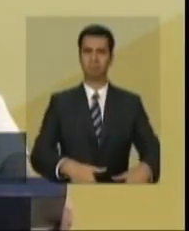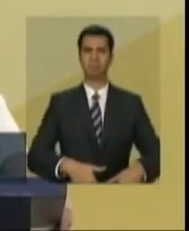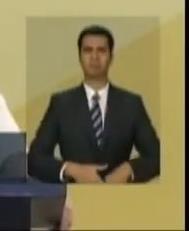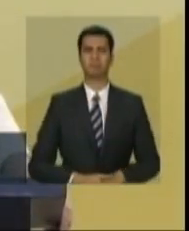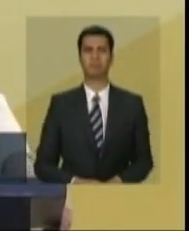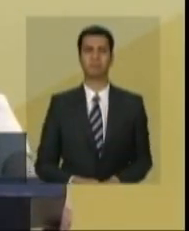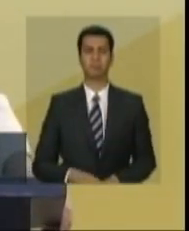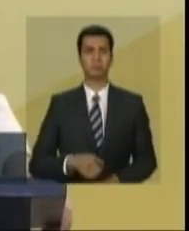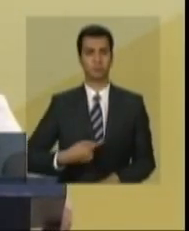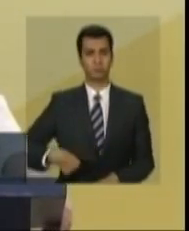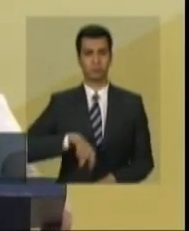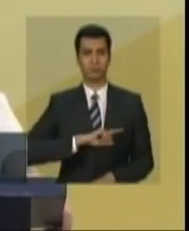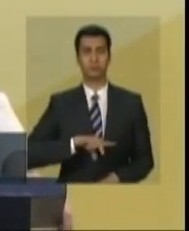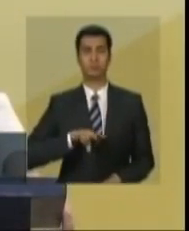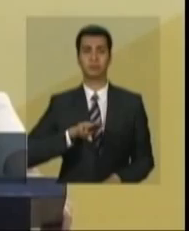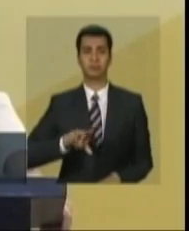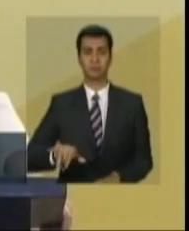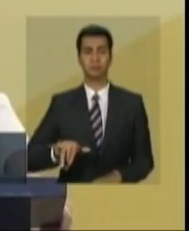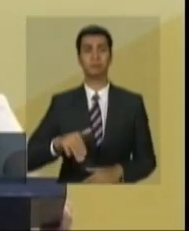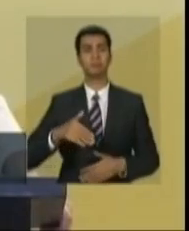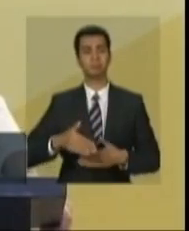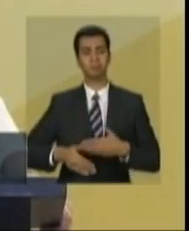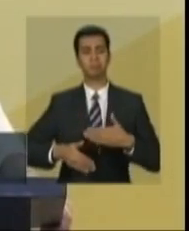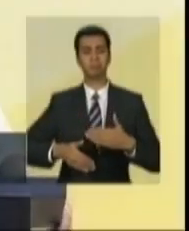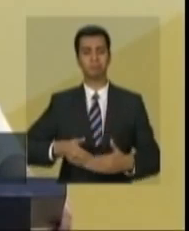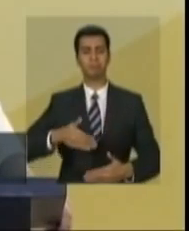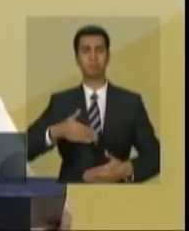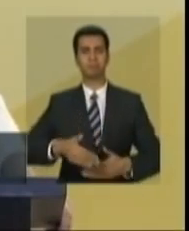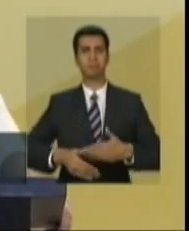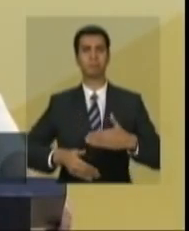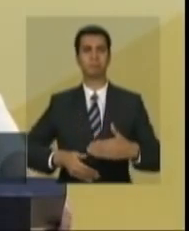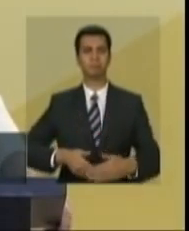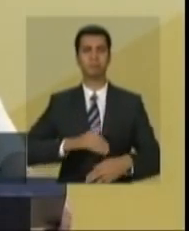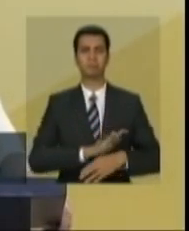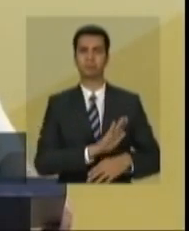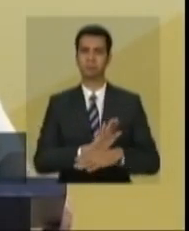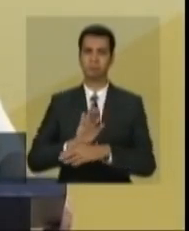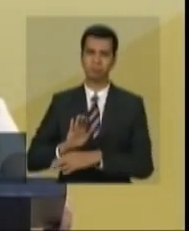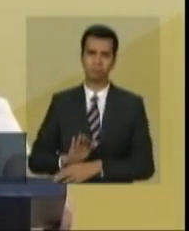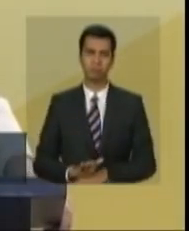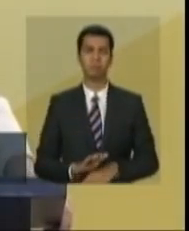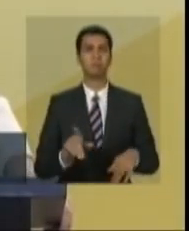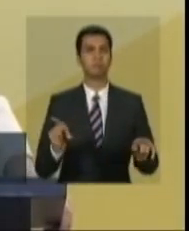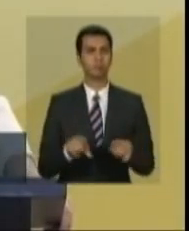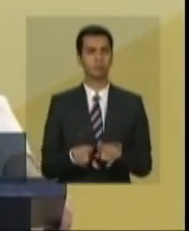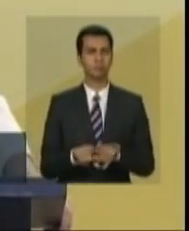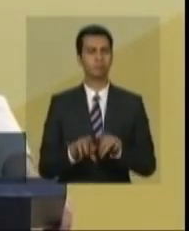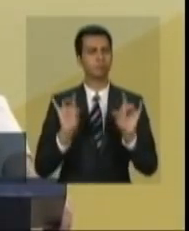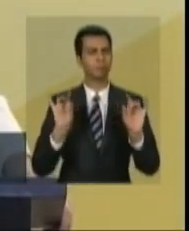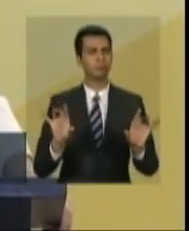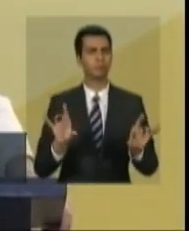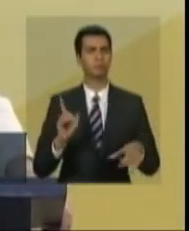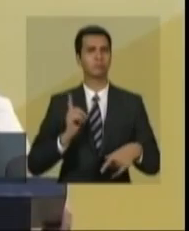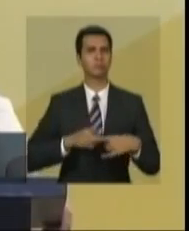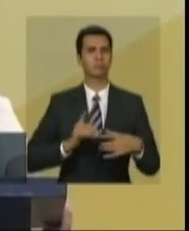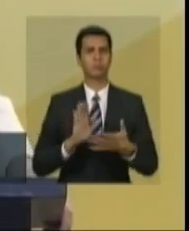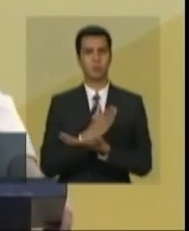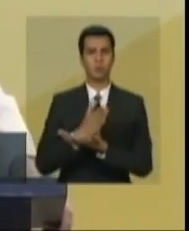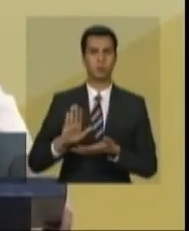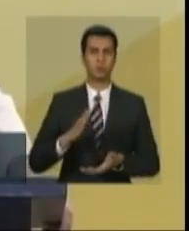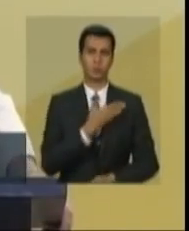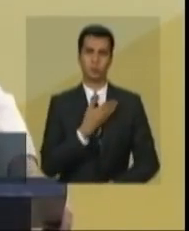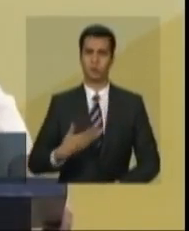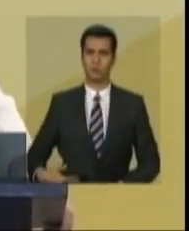Vamos intervir de forma gradativa, porém decisiva, onde muitos governos evitam